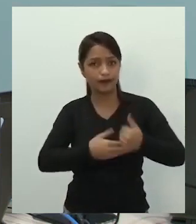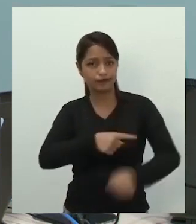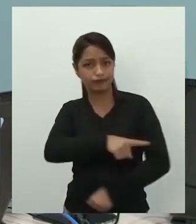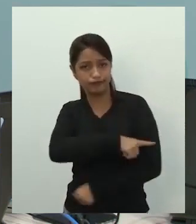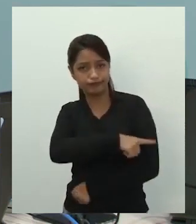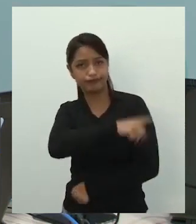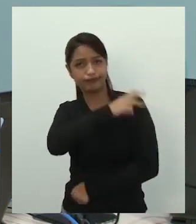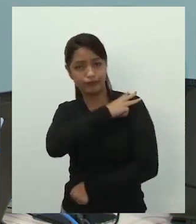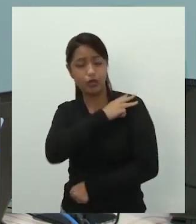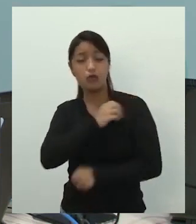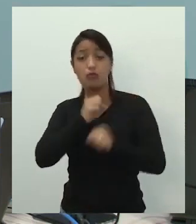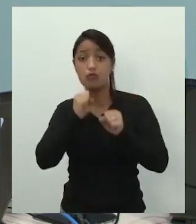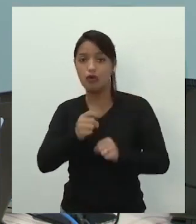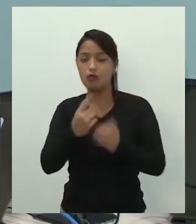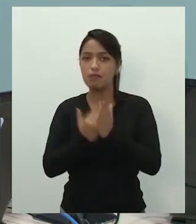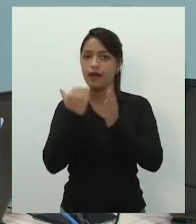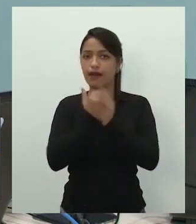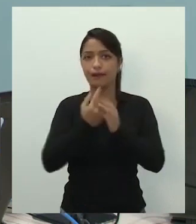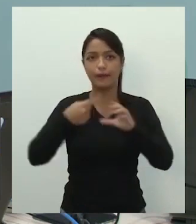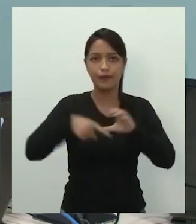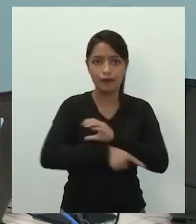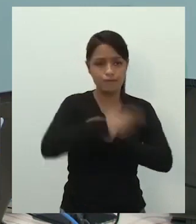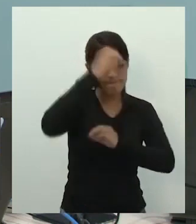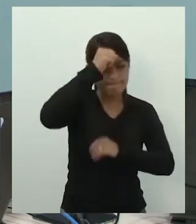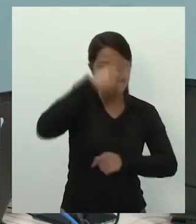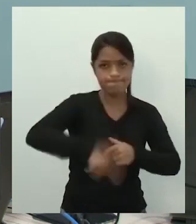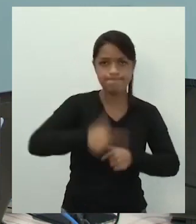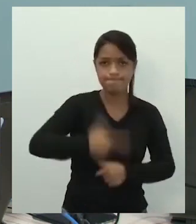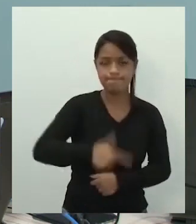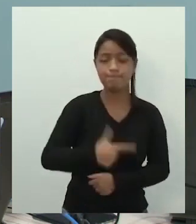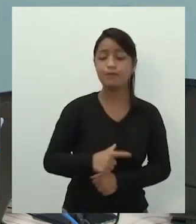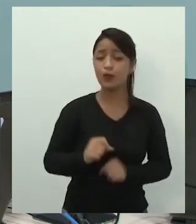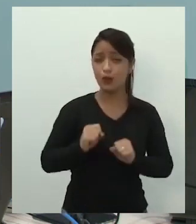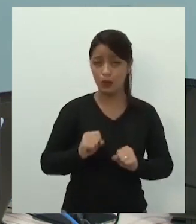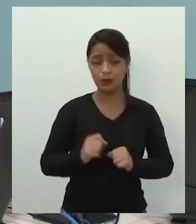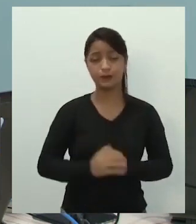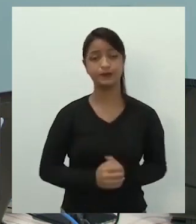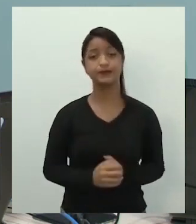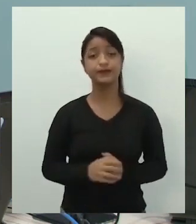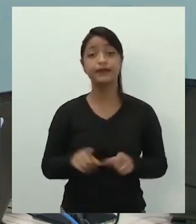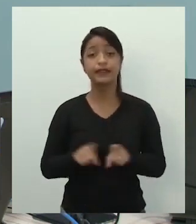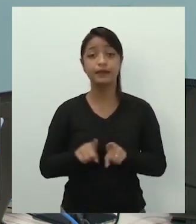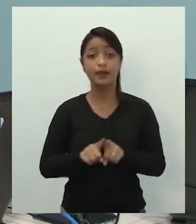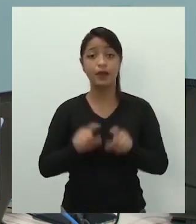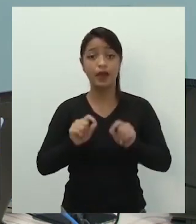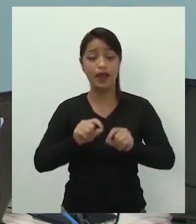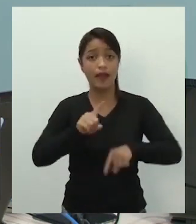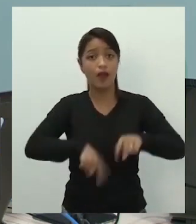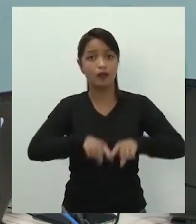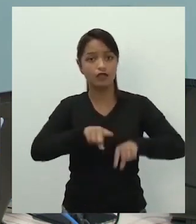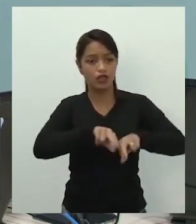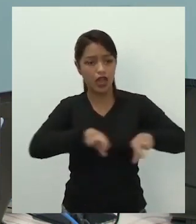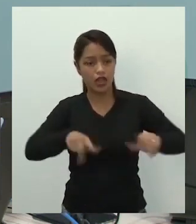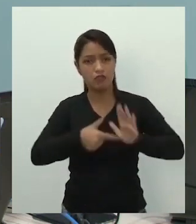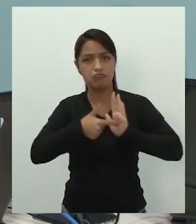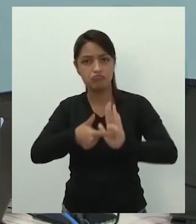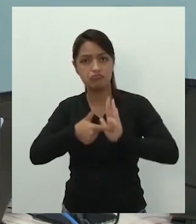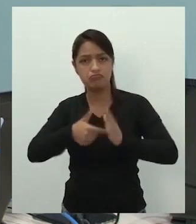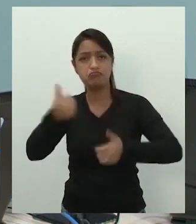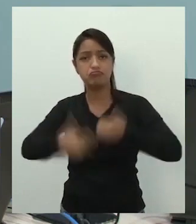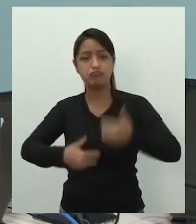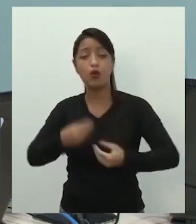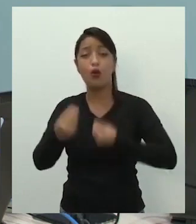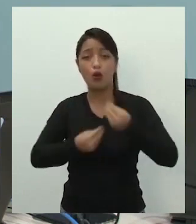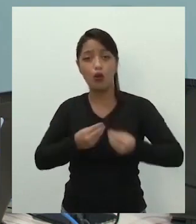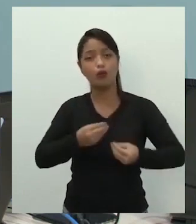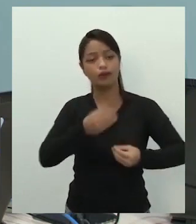e aprofundadas sempre que necessário, e que há uma sequência no tratamento dos objetos de conhecimento,